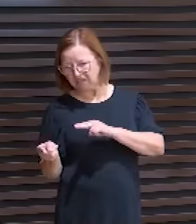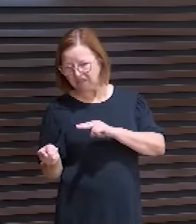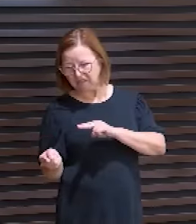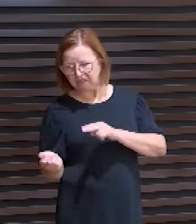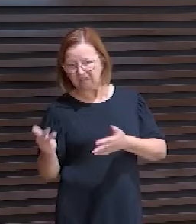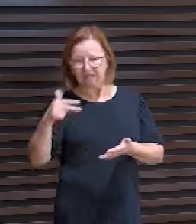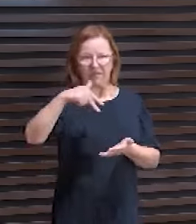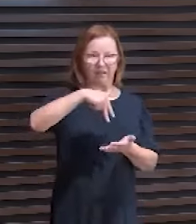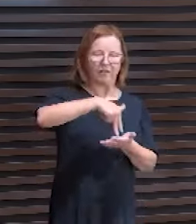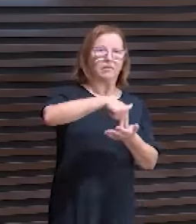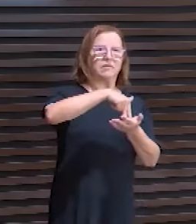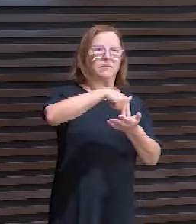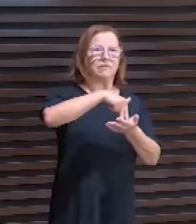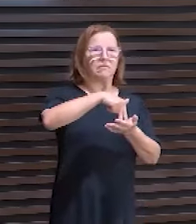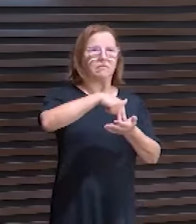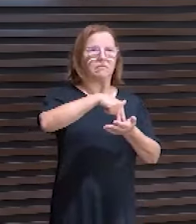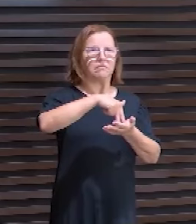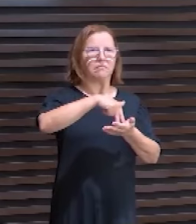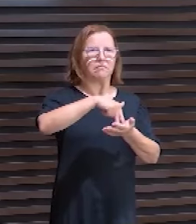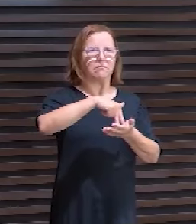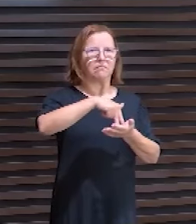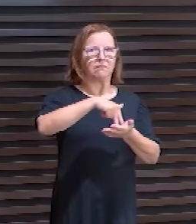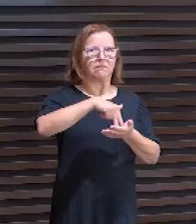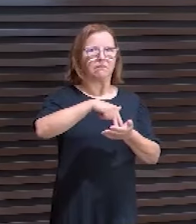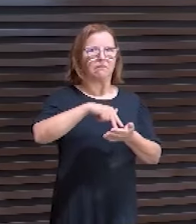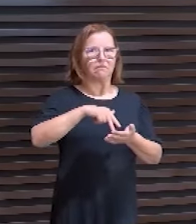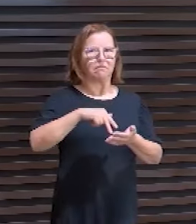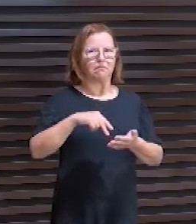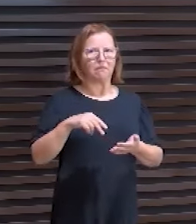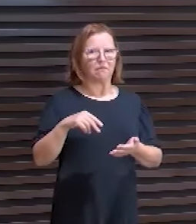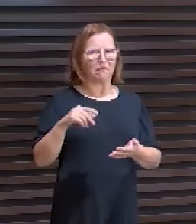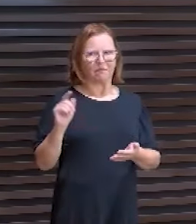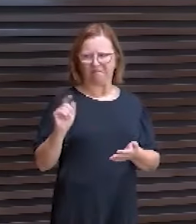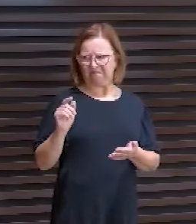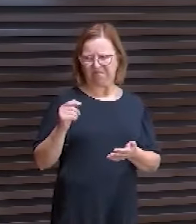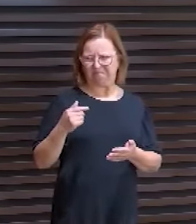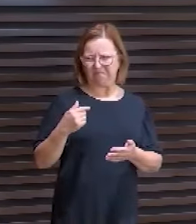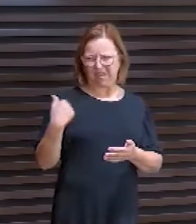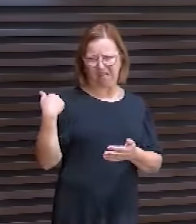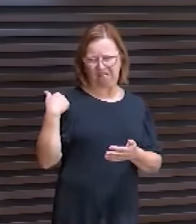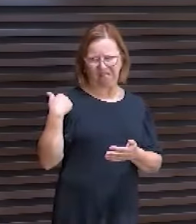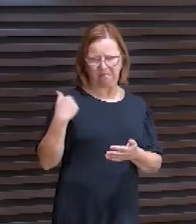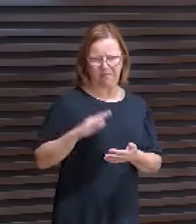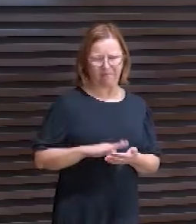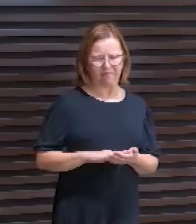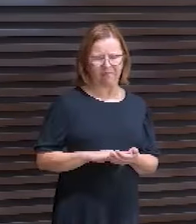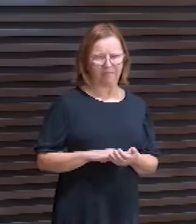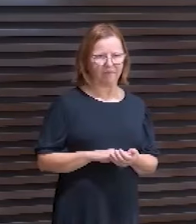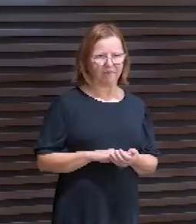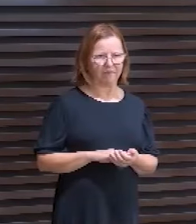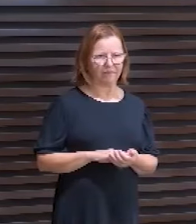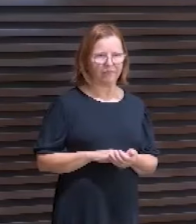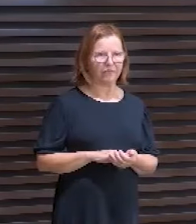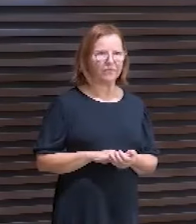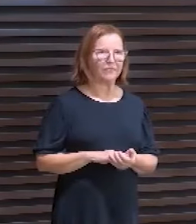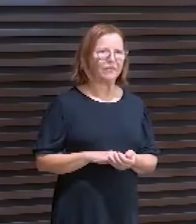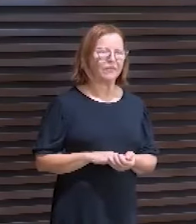levanta nem encosta em mim se encostar acha